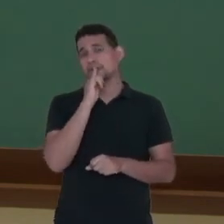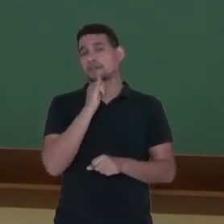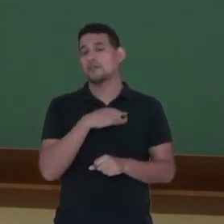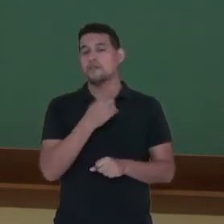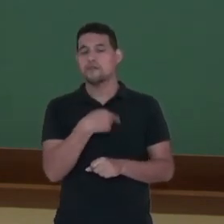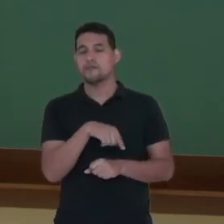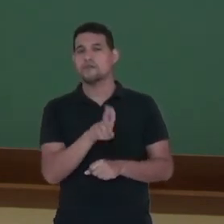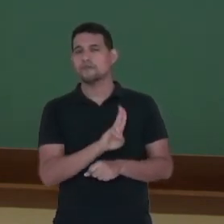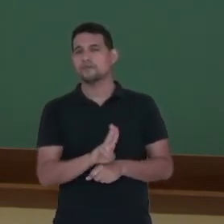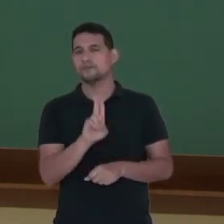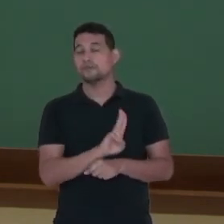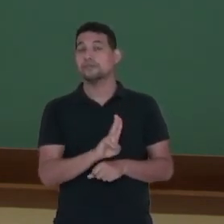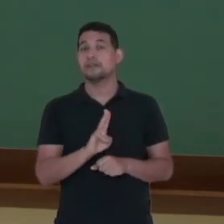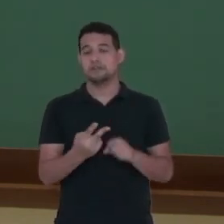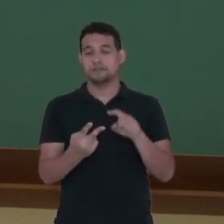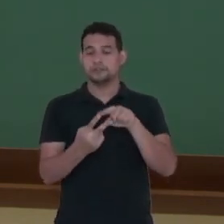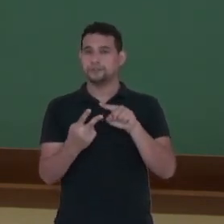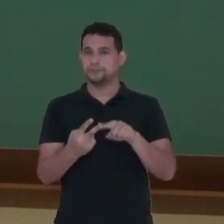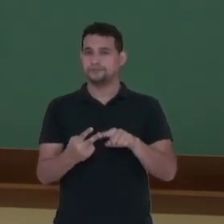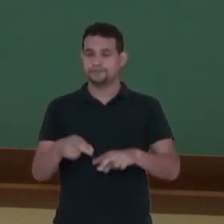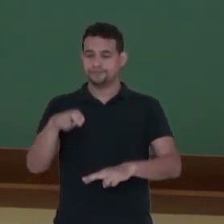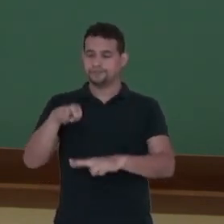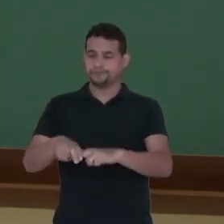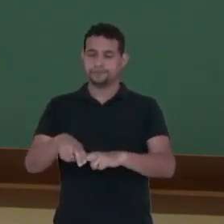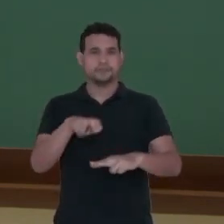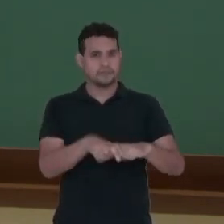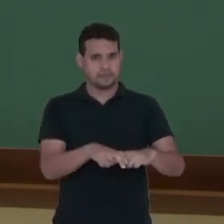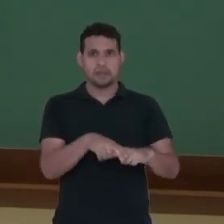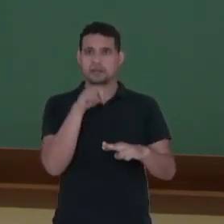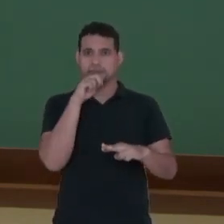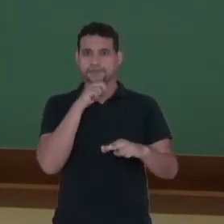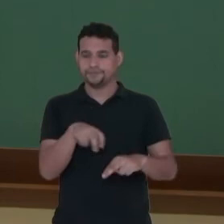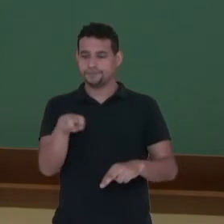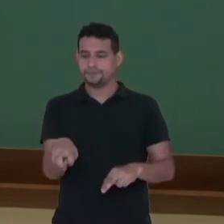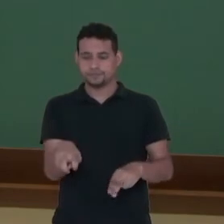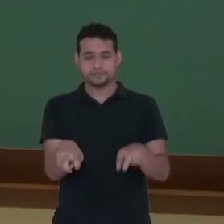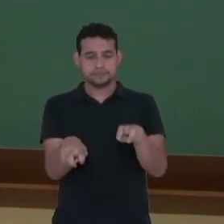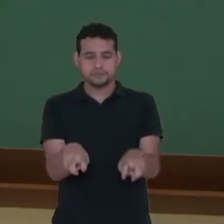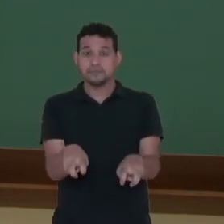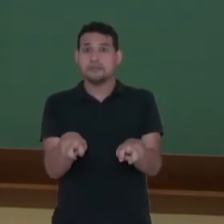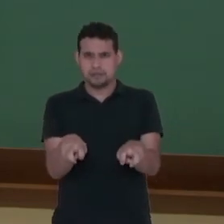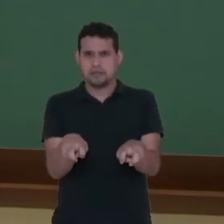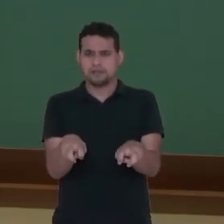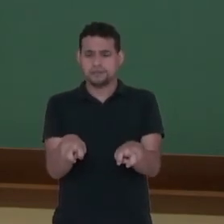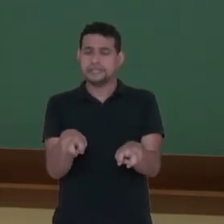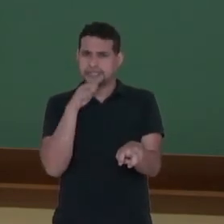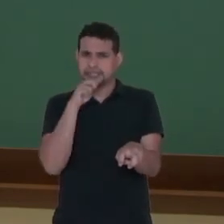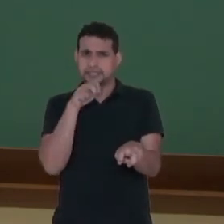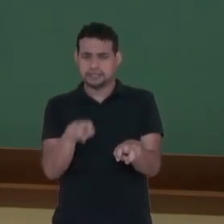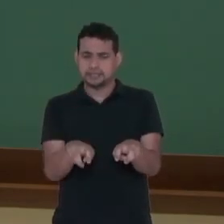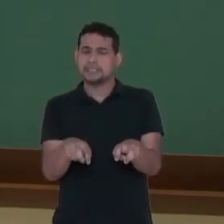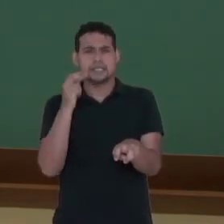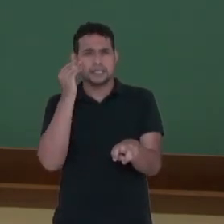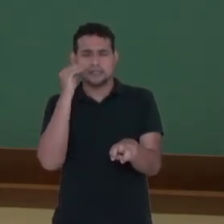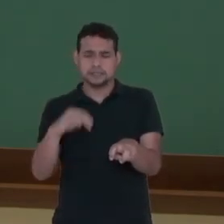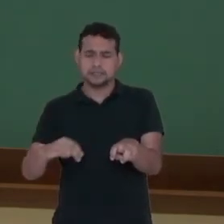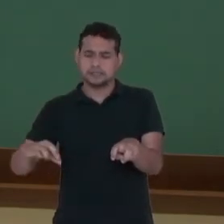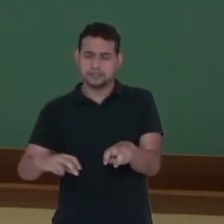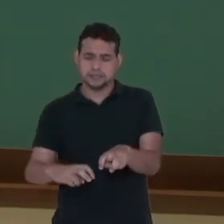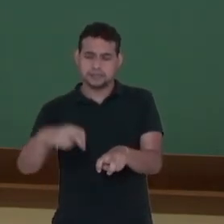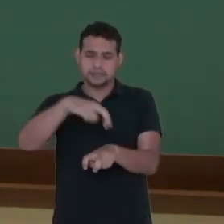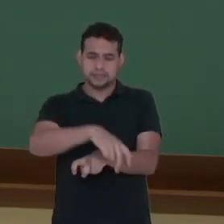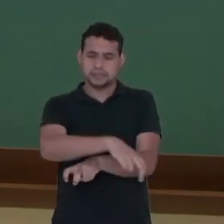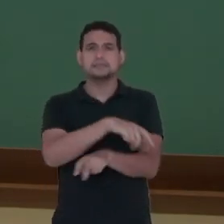eu coloco duas cadeiras, uma ao lado da outra, né? Então eu formo ali um obstáculo com as cadeiras e eu tento